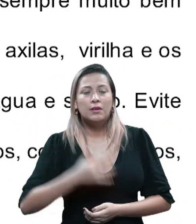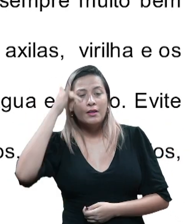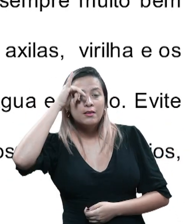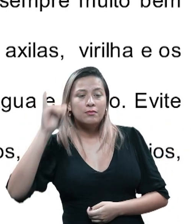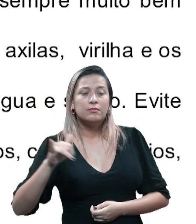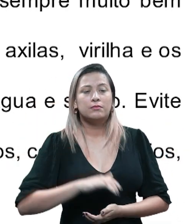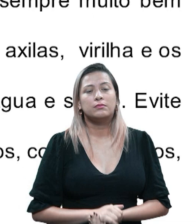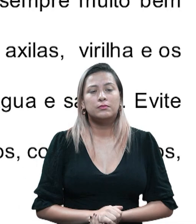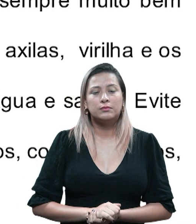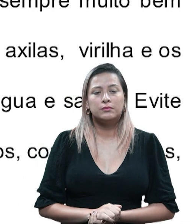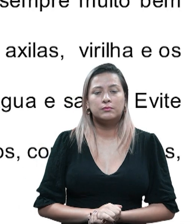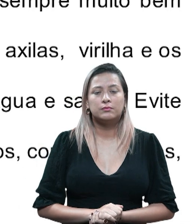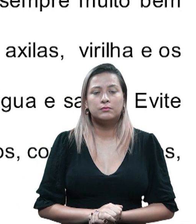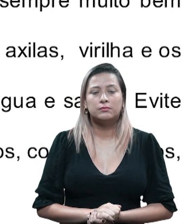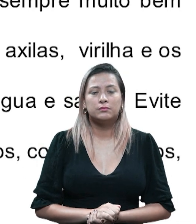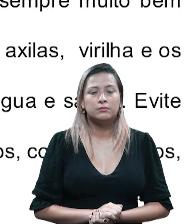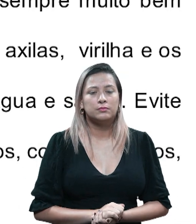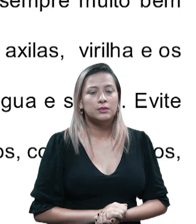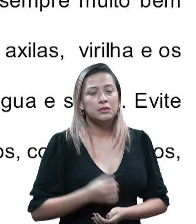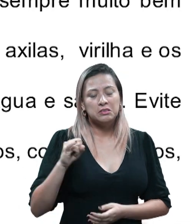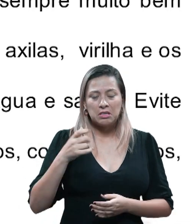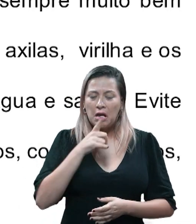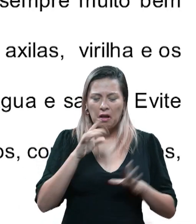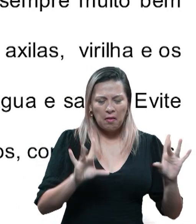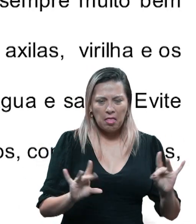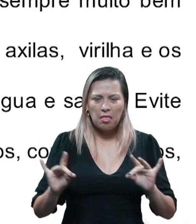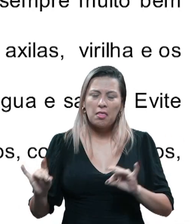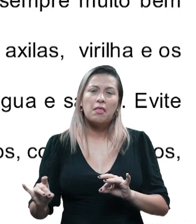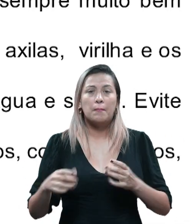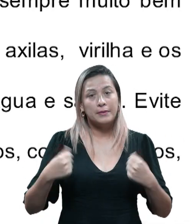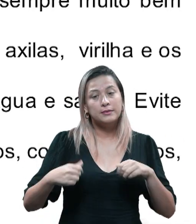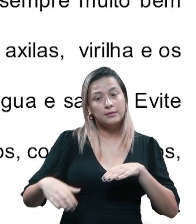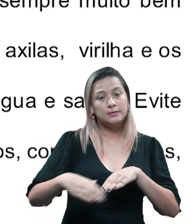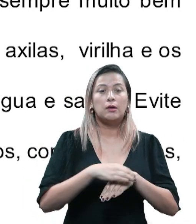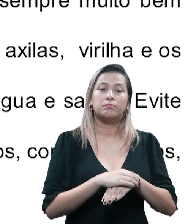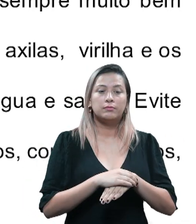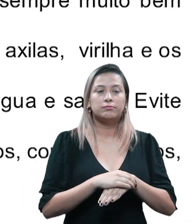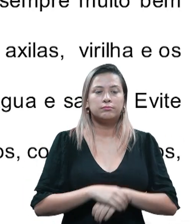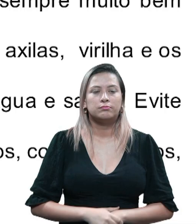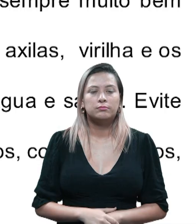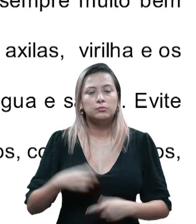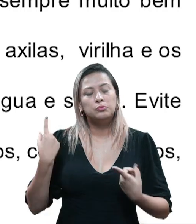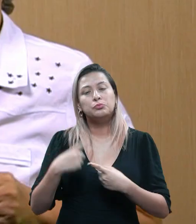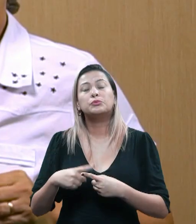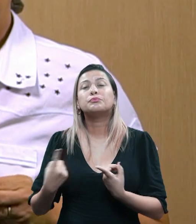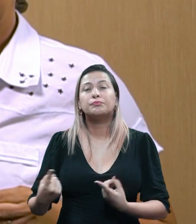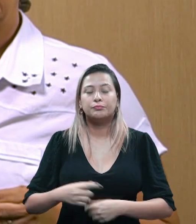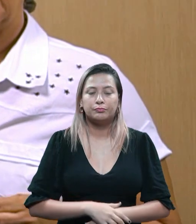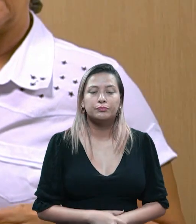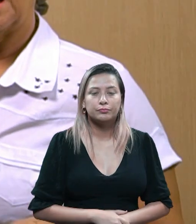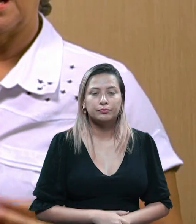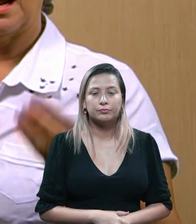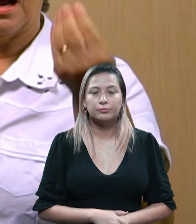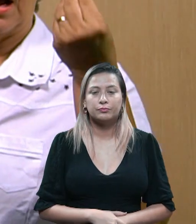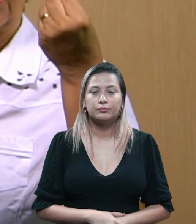locais que sempre estão úmidos, como vestiários, sauna, lava-pés e clubes e piscinas. Por quê?